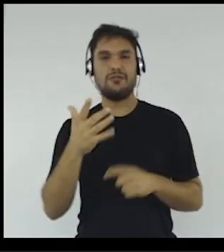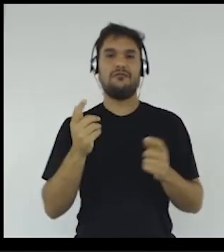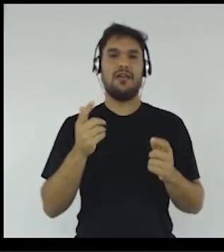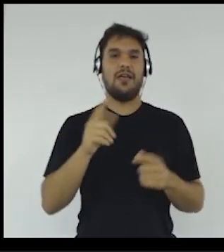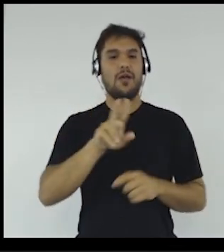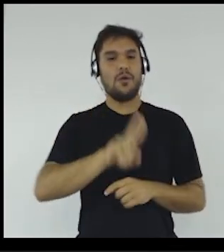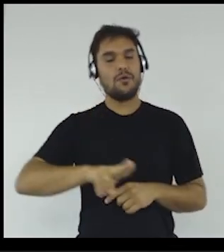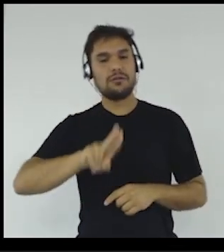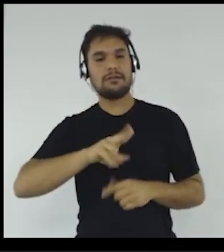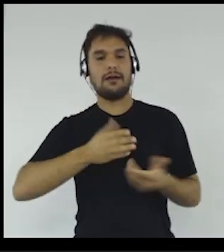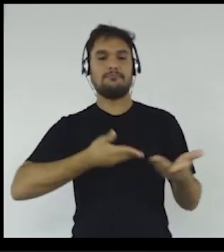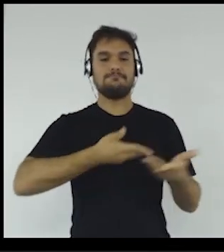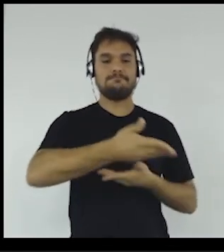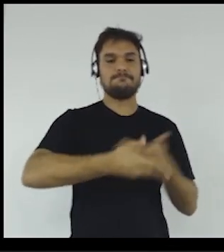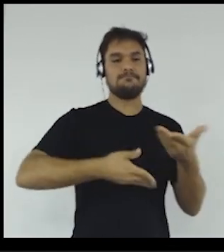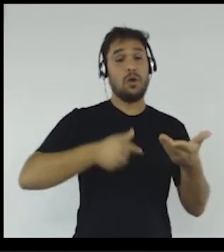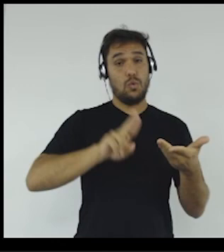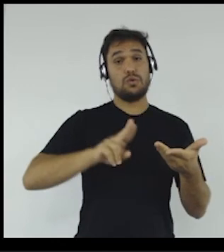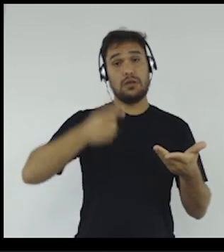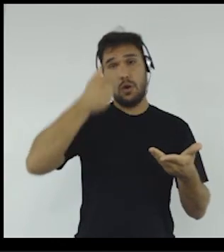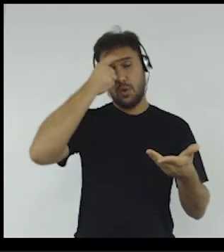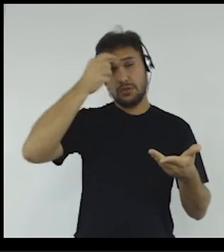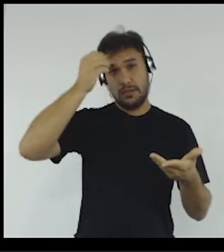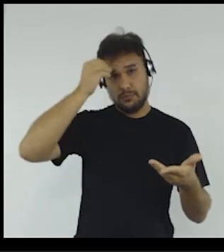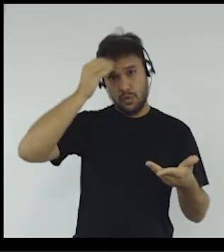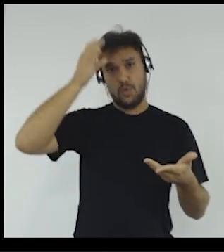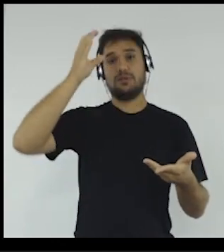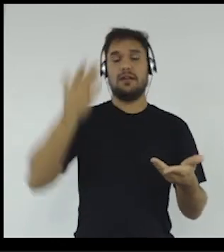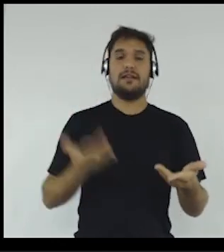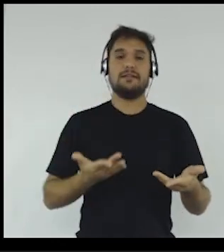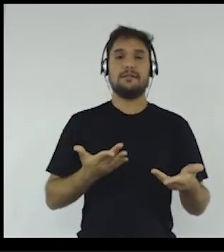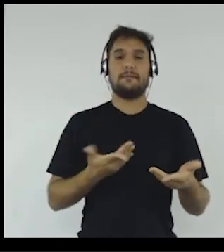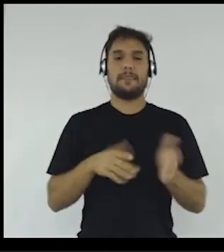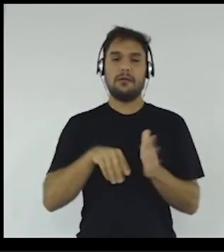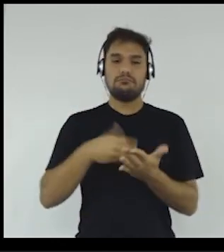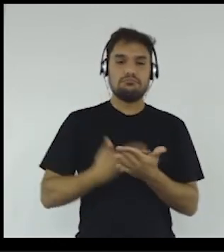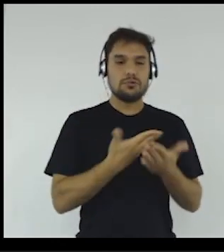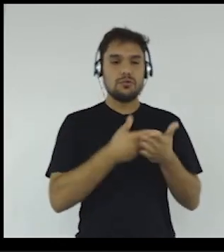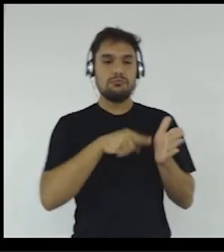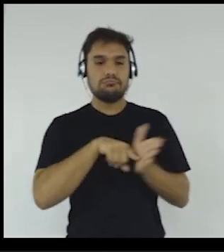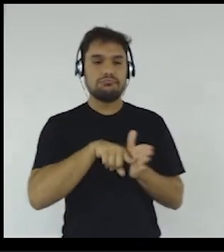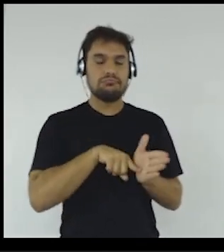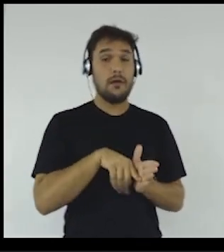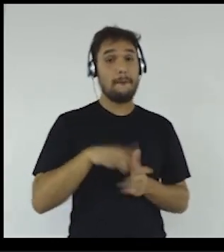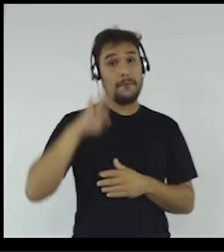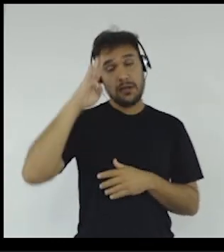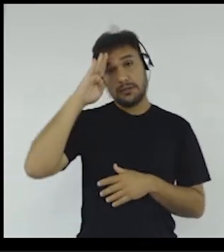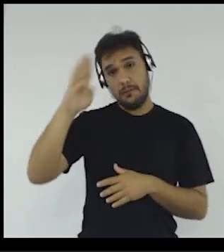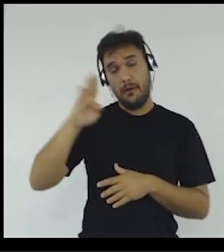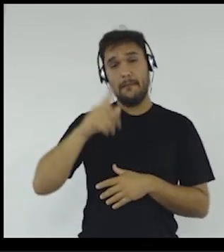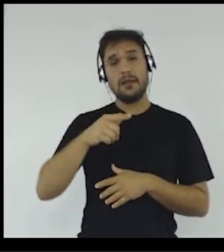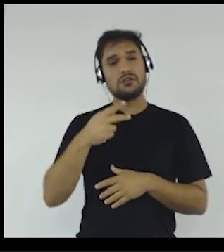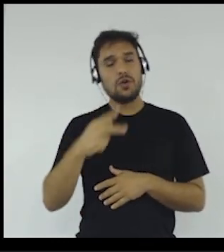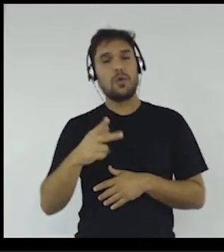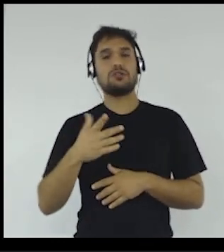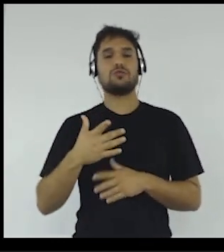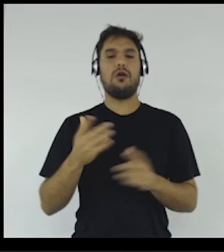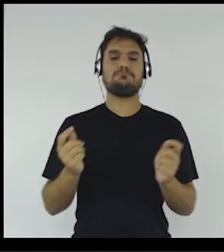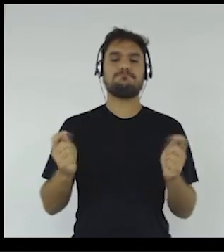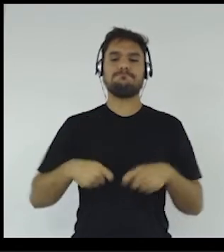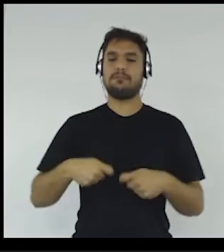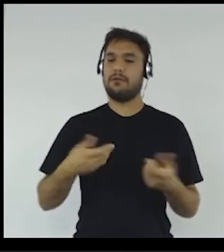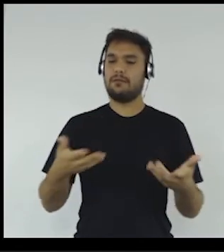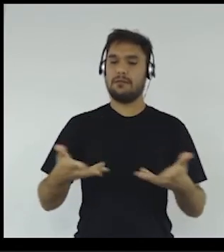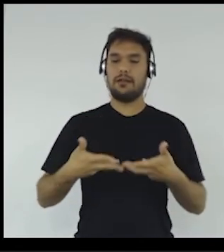solução, com o saber e a consciência de escutar os envolvidos, com estudos aprofundados e, sobretudo, com sua inegável habilidade